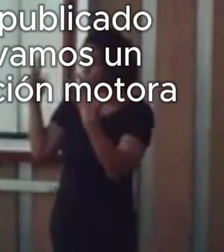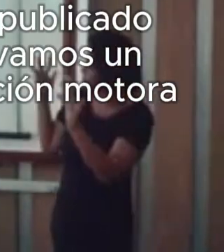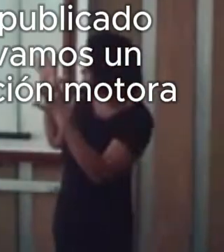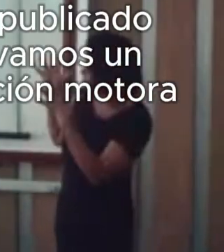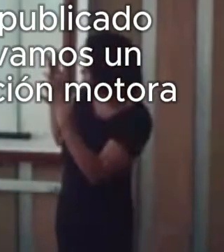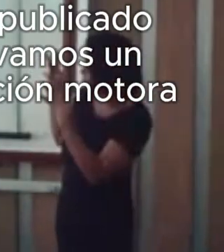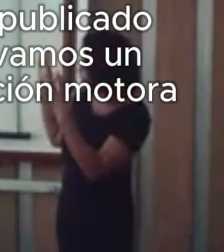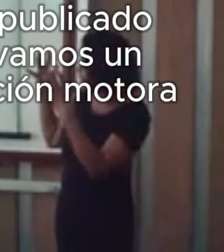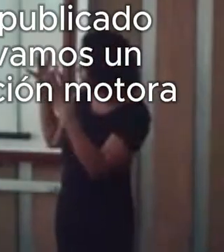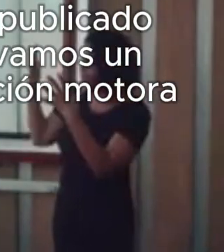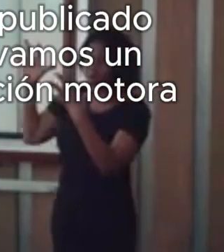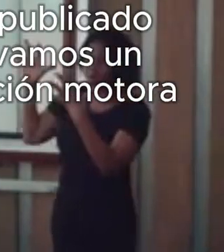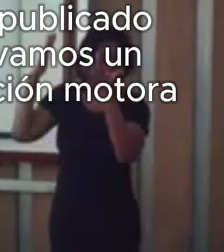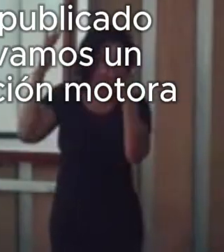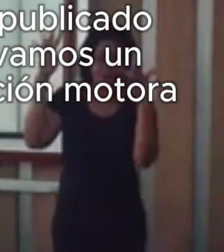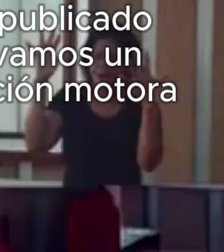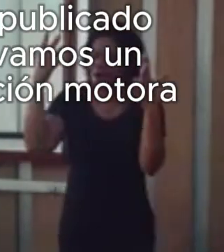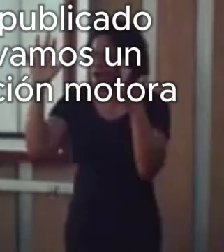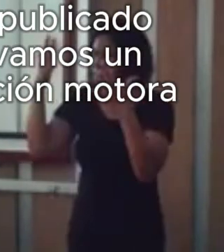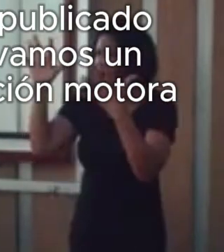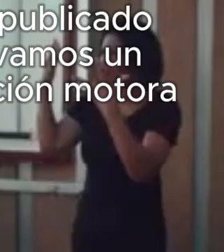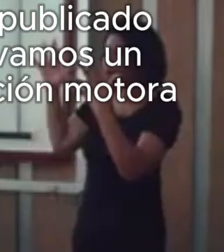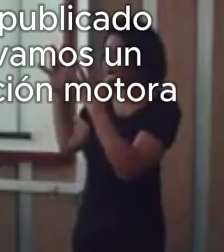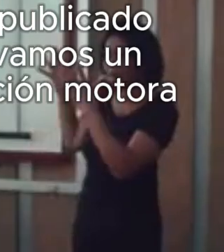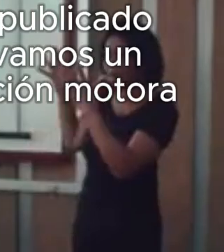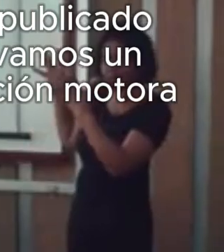Palmas para a polilaminina.